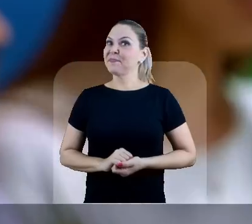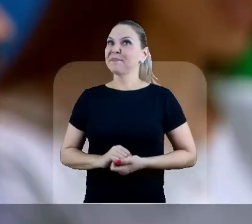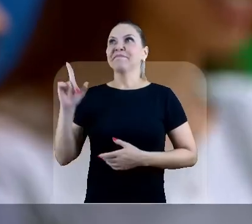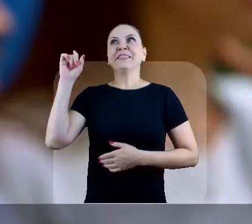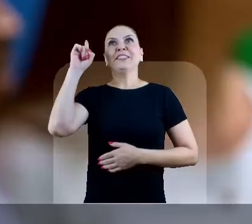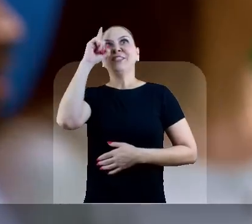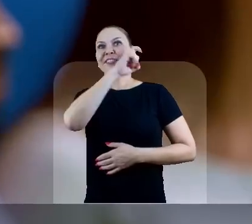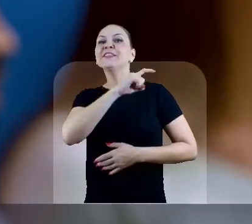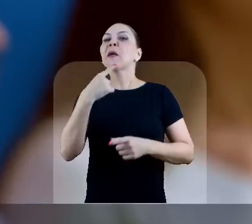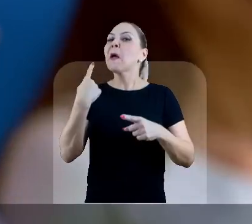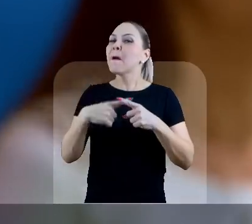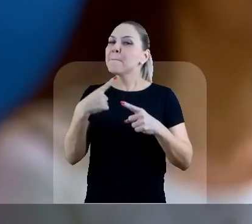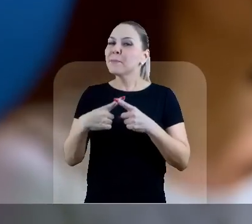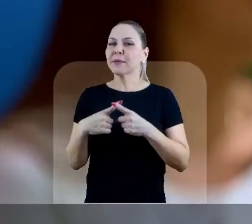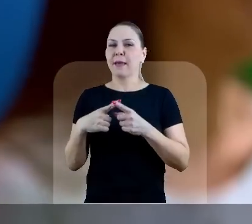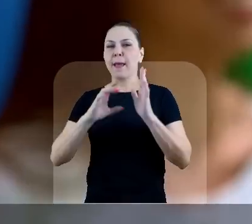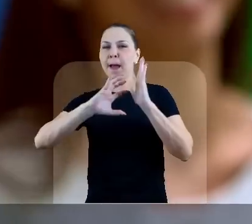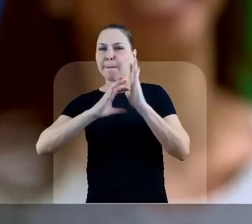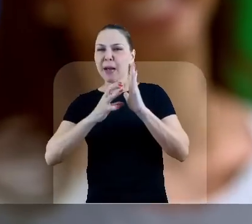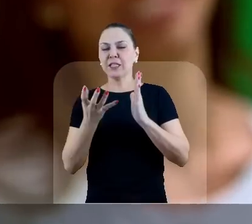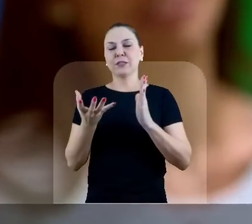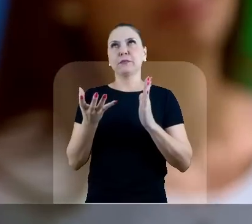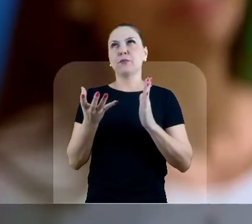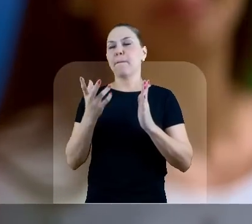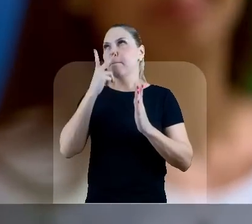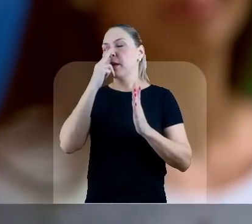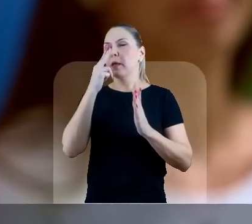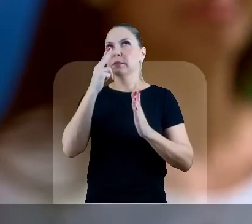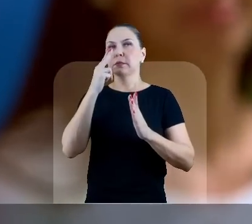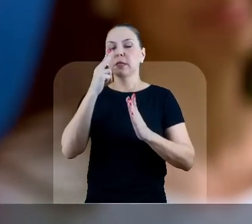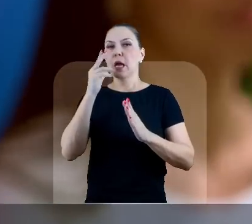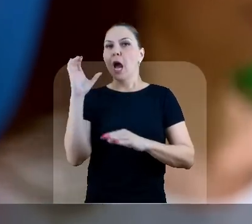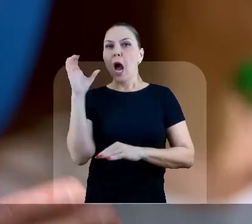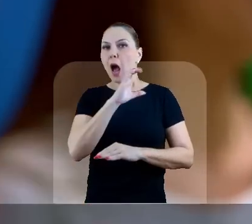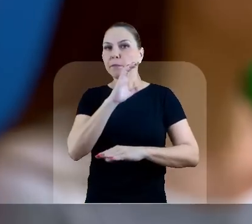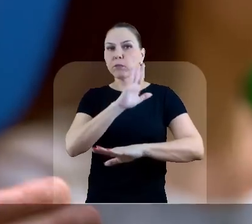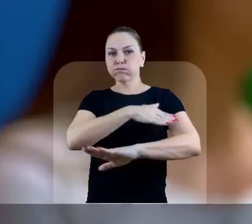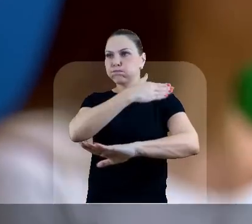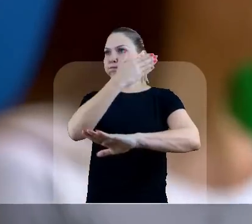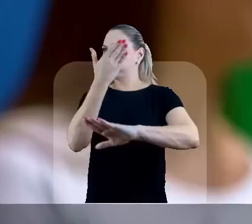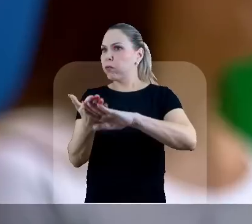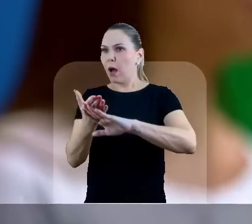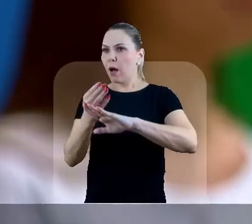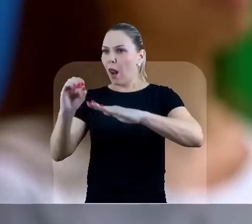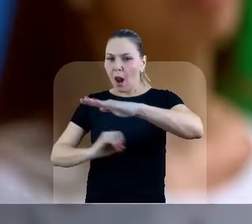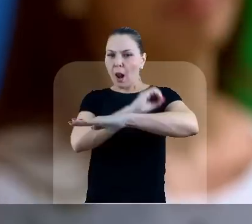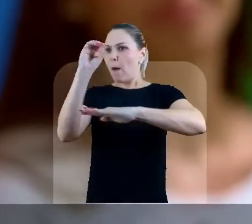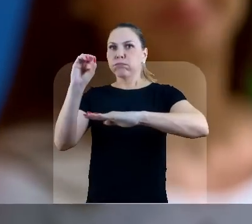É muito difícil, porque o partido, do dia para a noite, cresceu 3